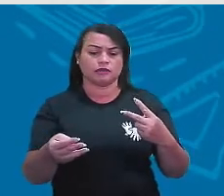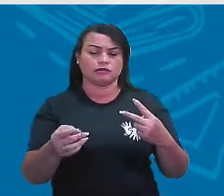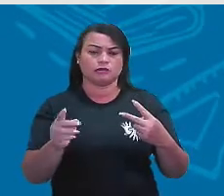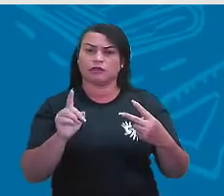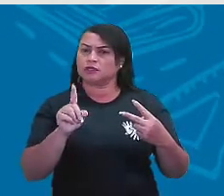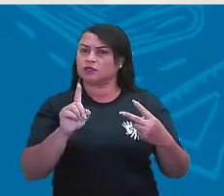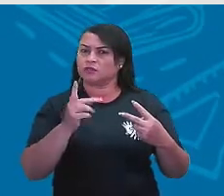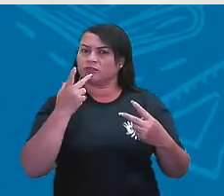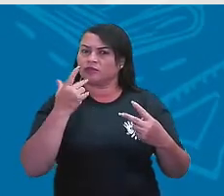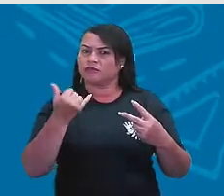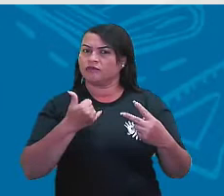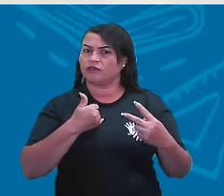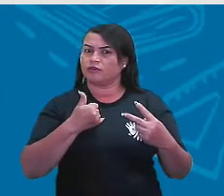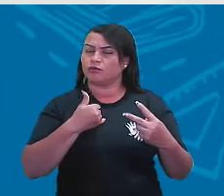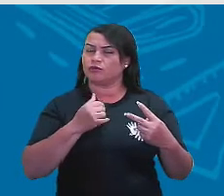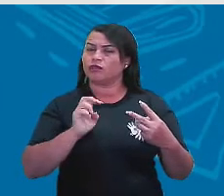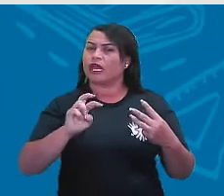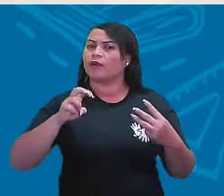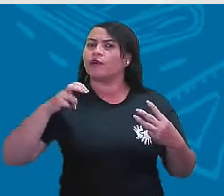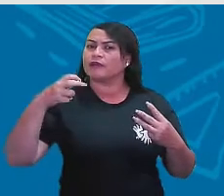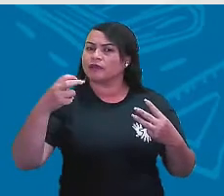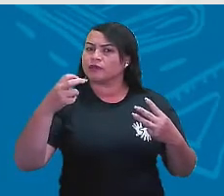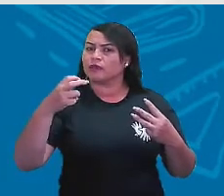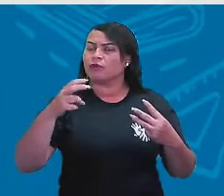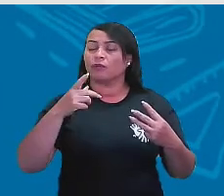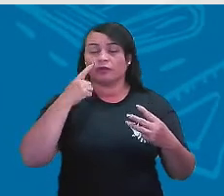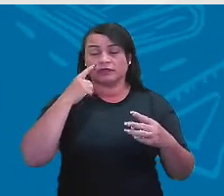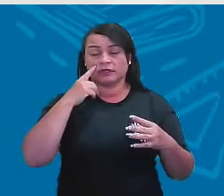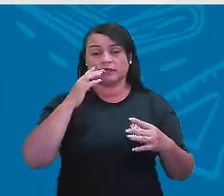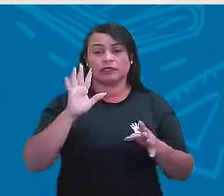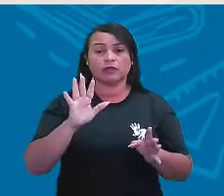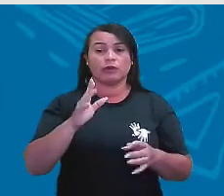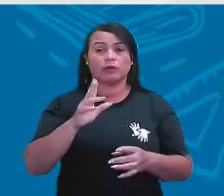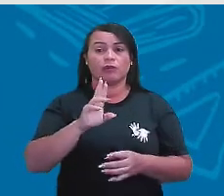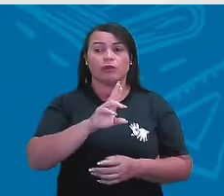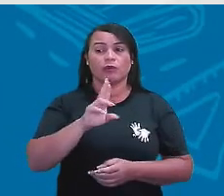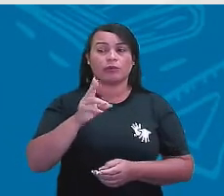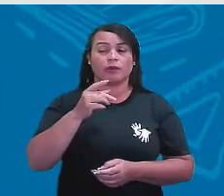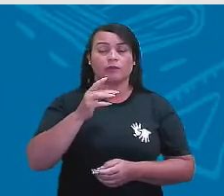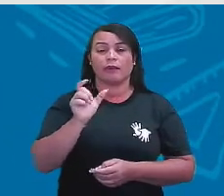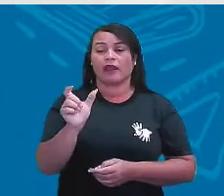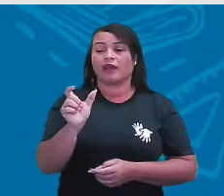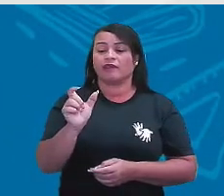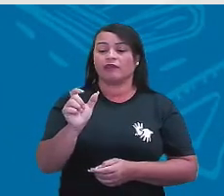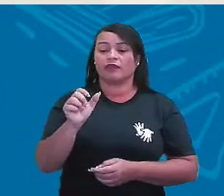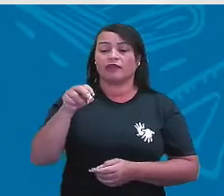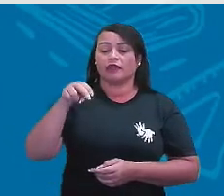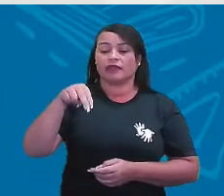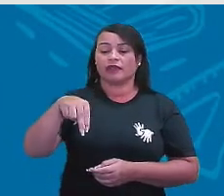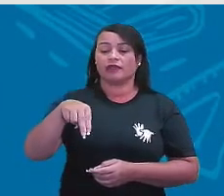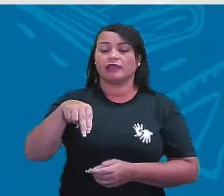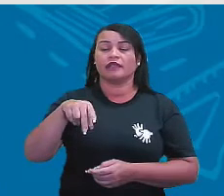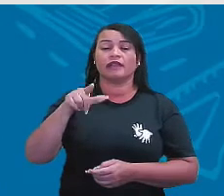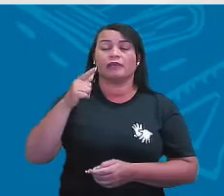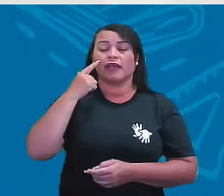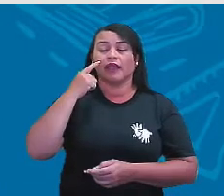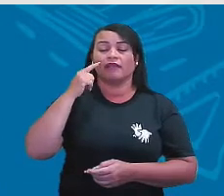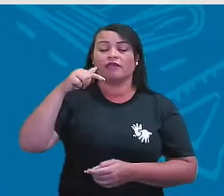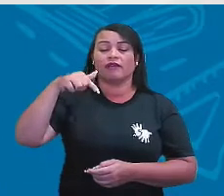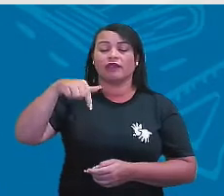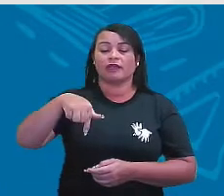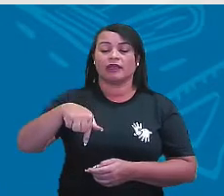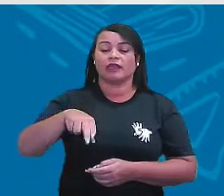não me falou do que é quíntuplo. Ó, gente, presta atenção no som da palavra. Quíntuplo. Me lembra